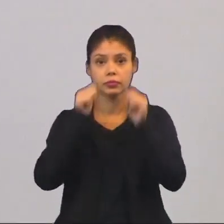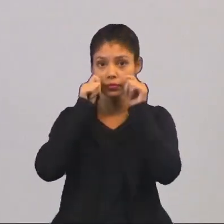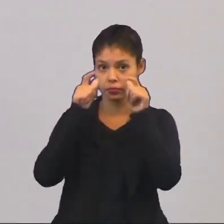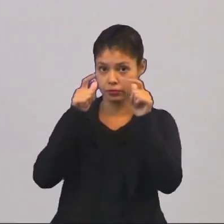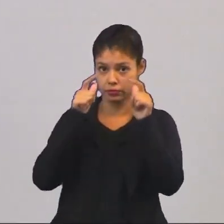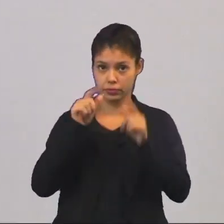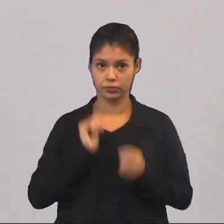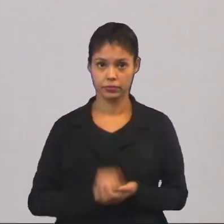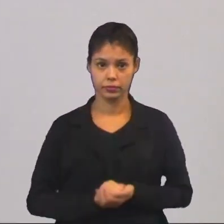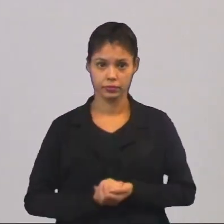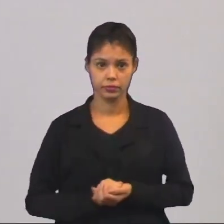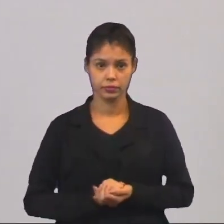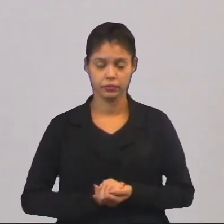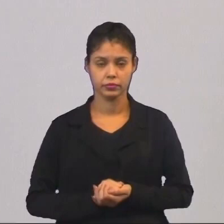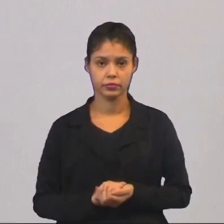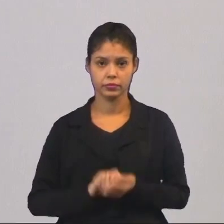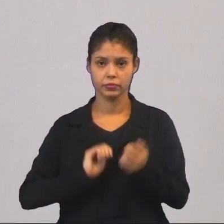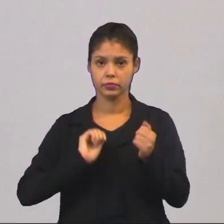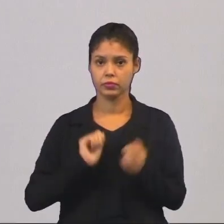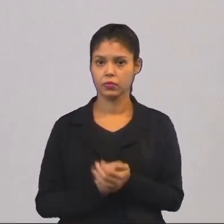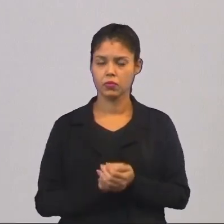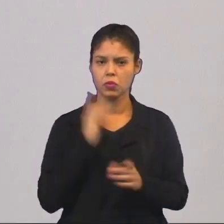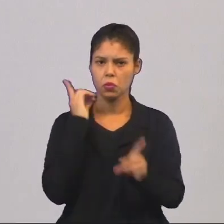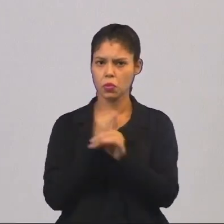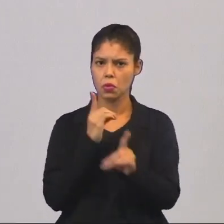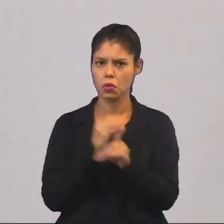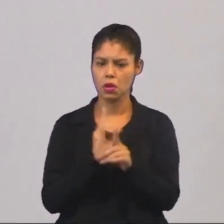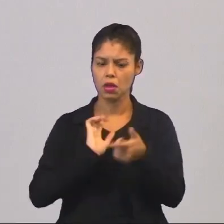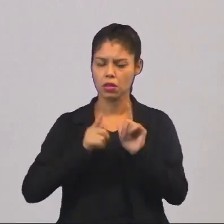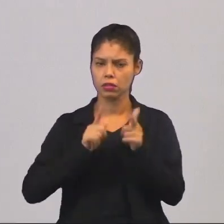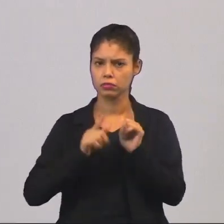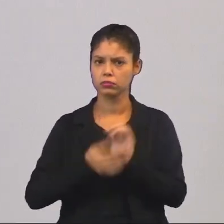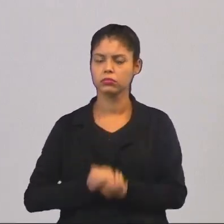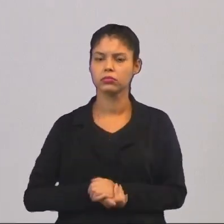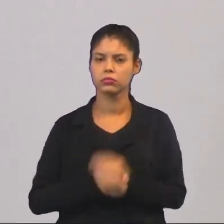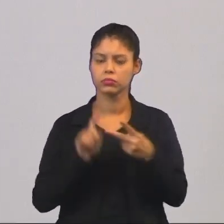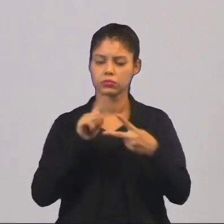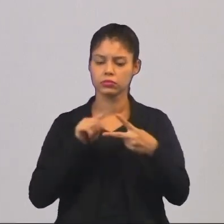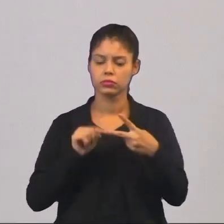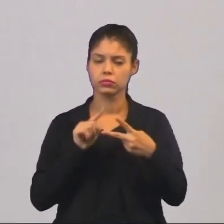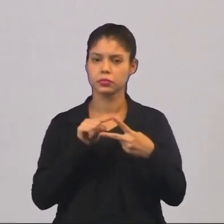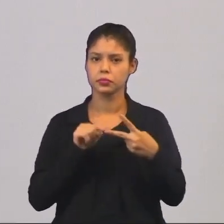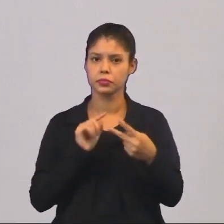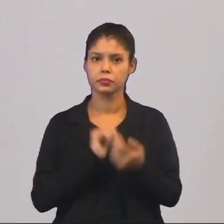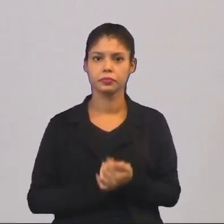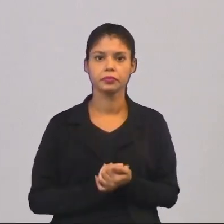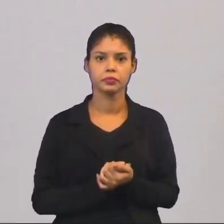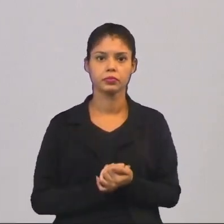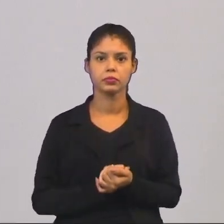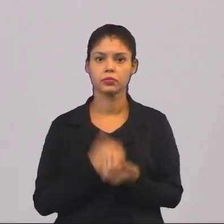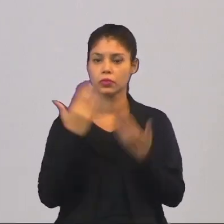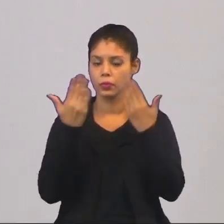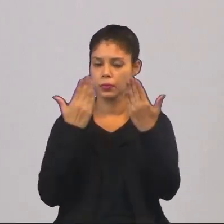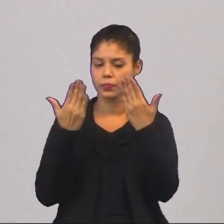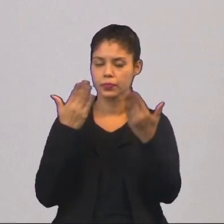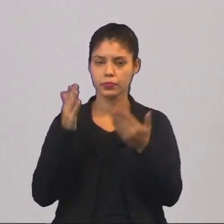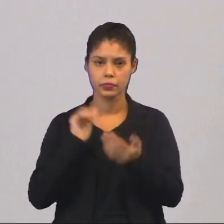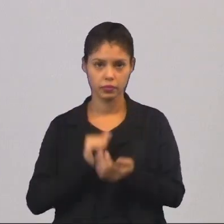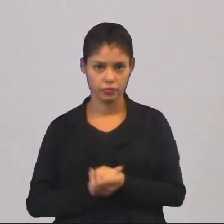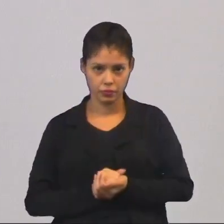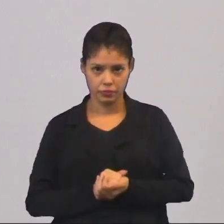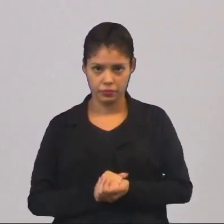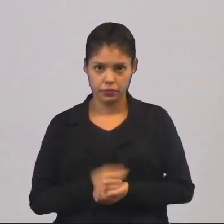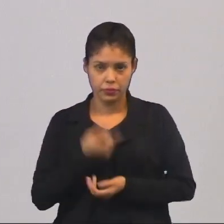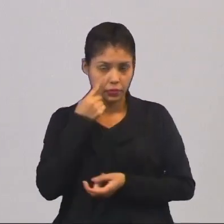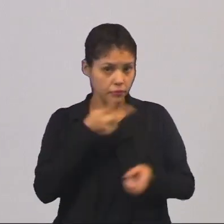observar as chaves que tem ali, as duas equações. Observa a primeira e a segunda. Compara,